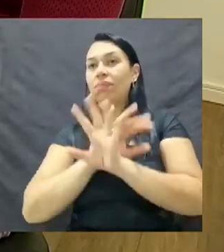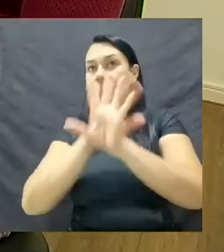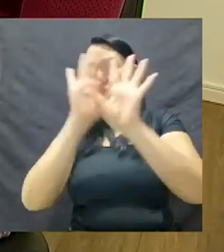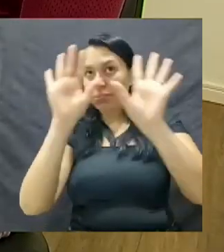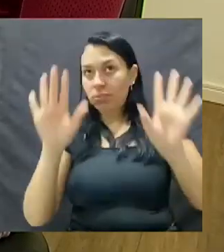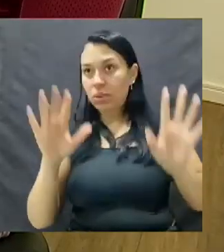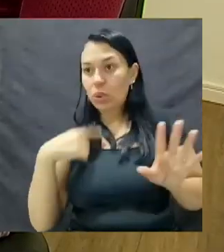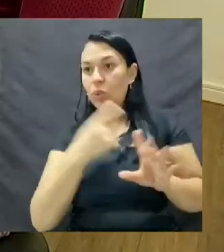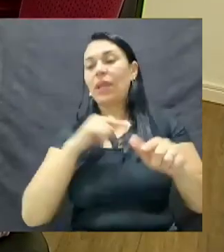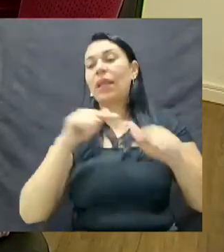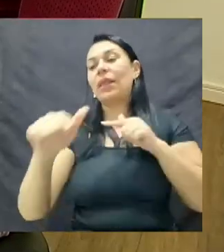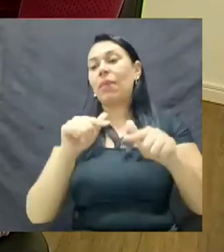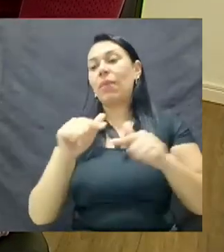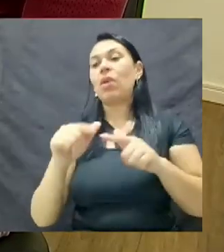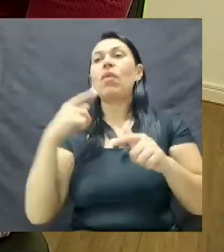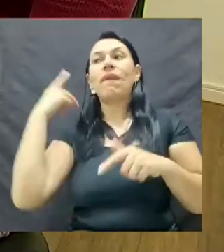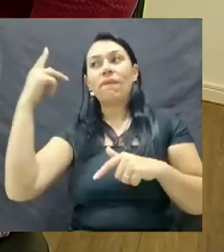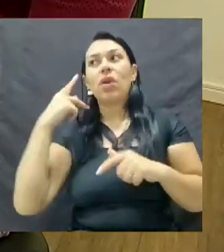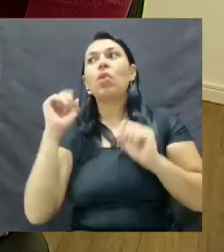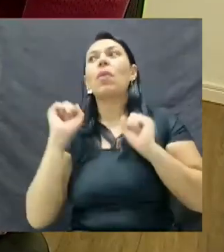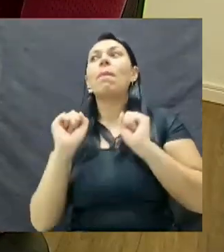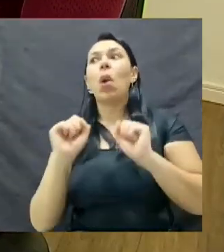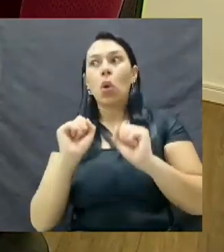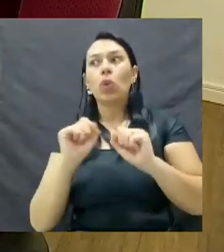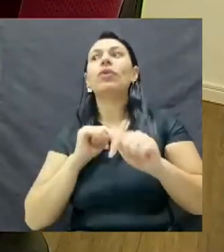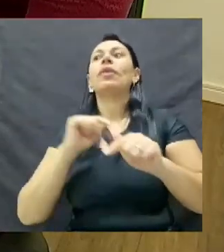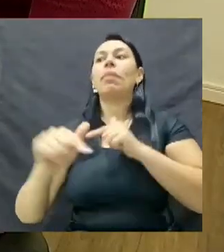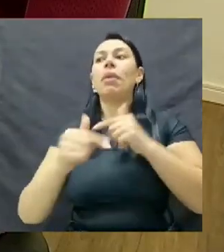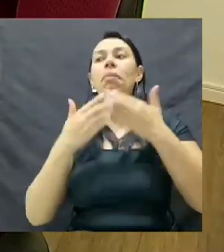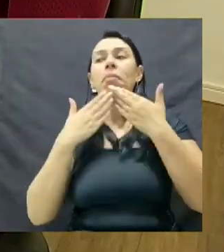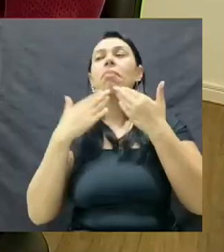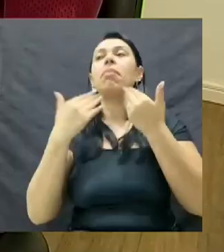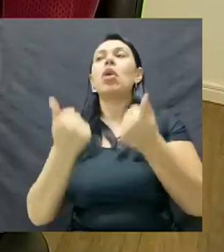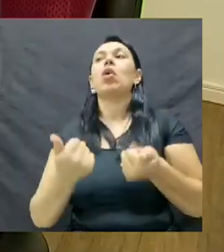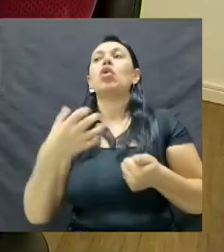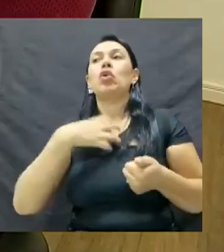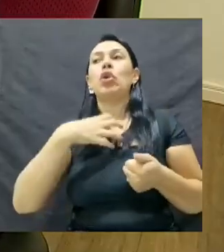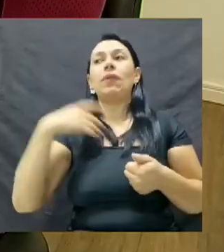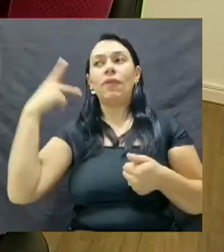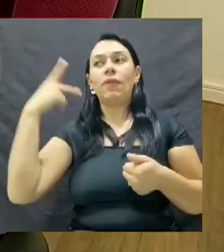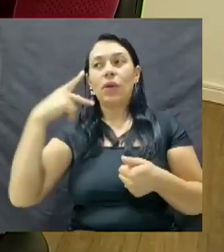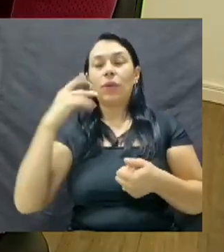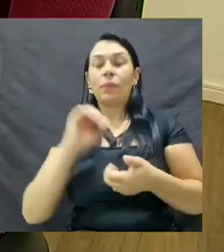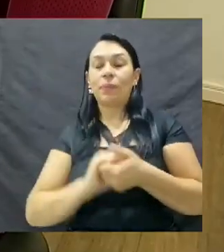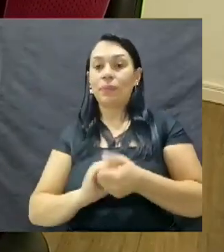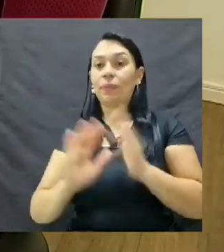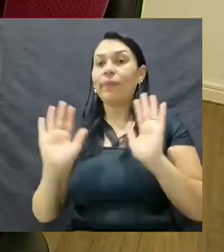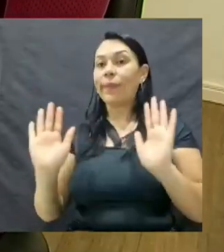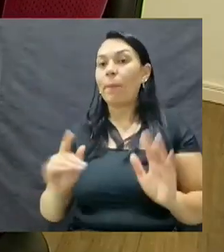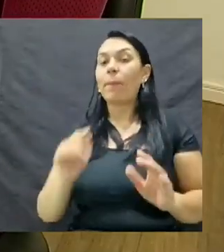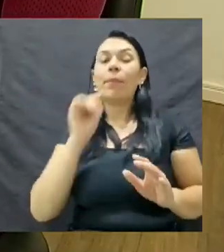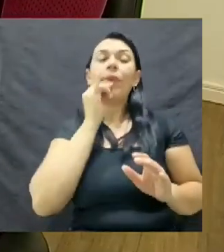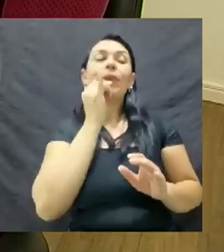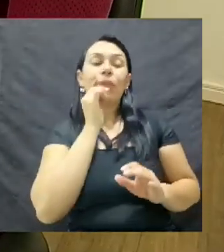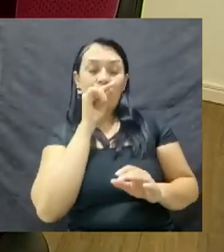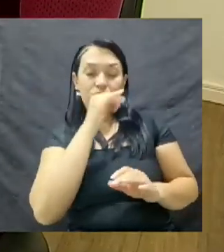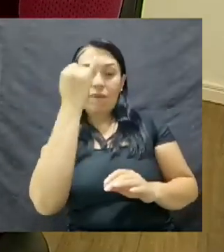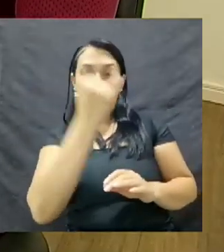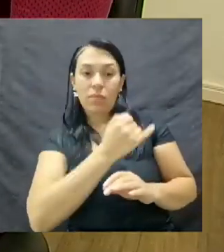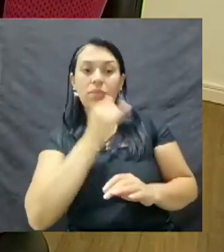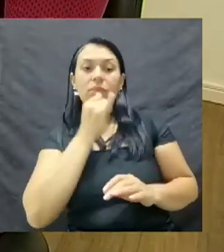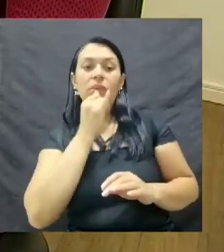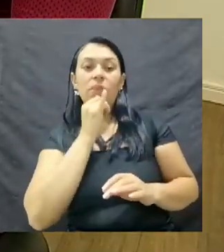poder atuar da melhor forma possível. Até para citar, por exemplo, para você, sabe, dessa sinergia entre os setores